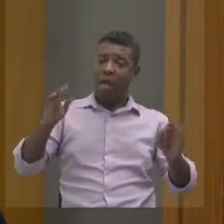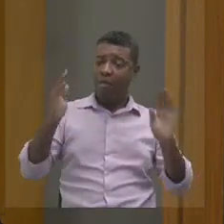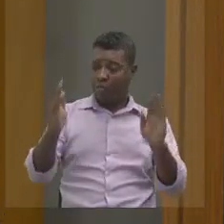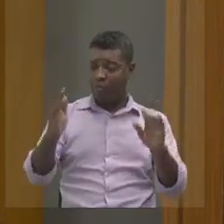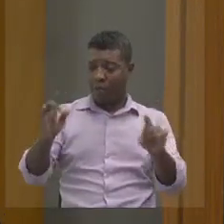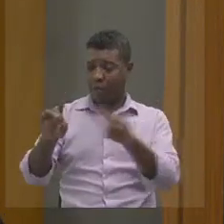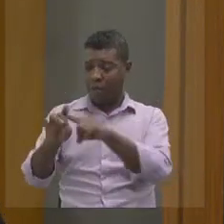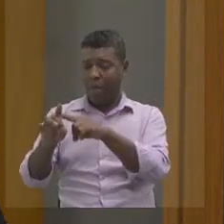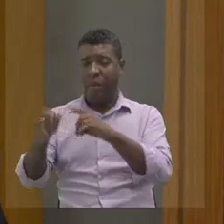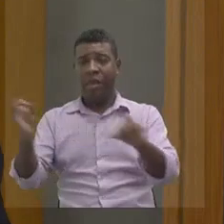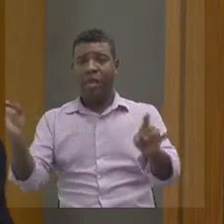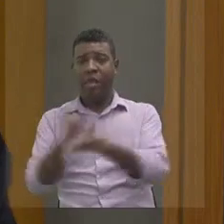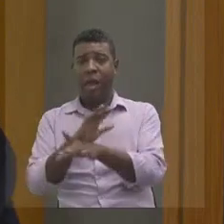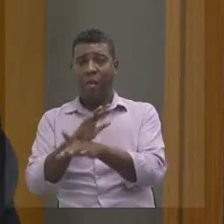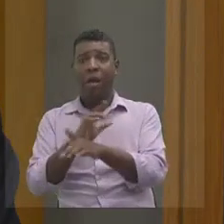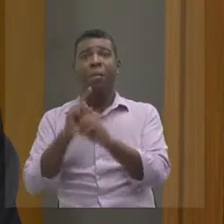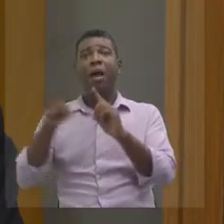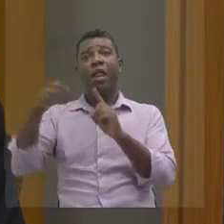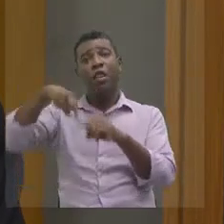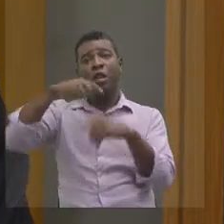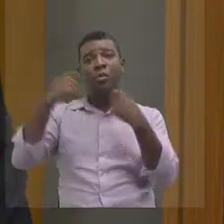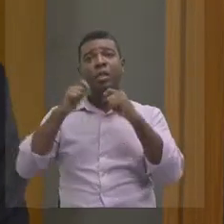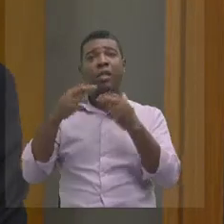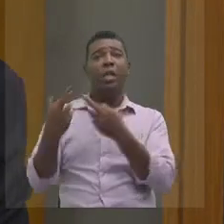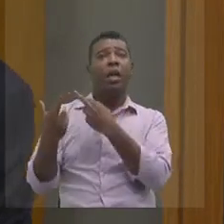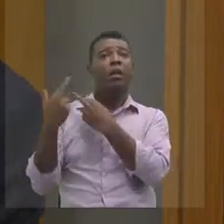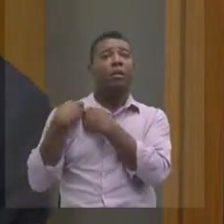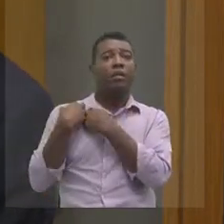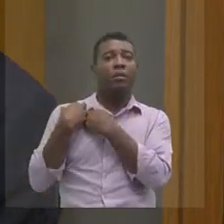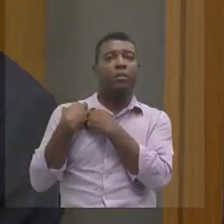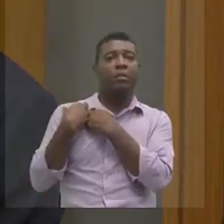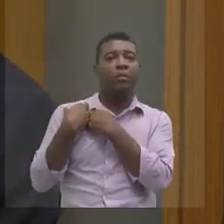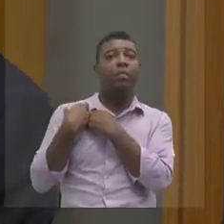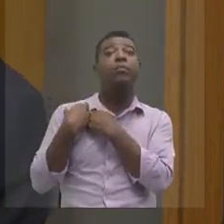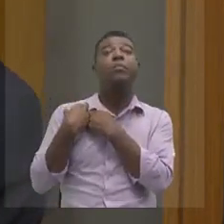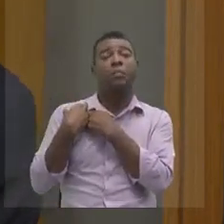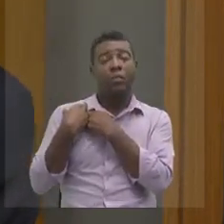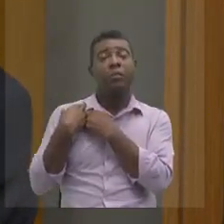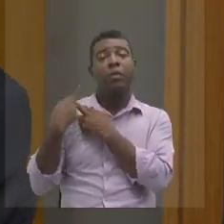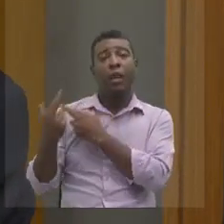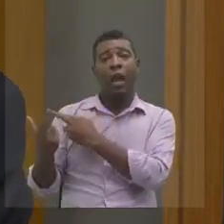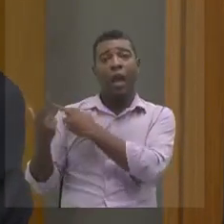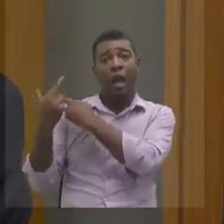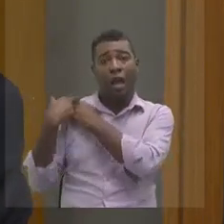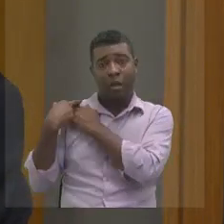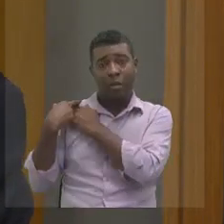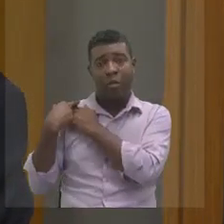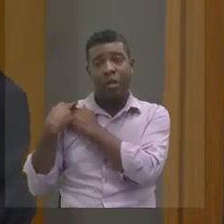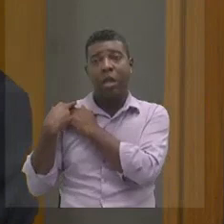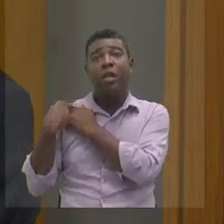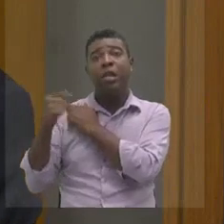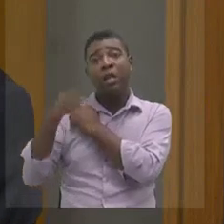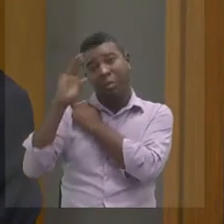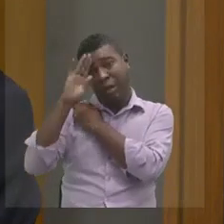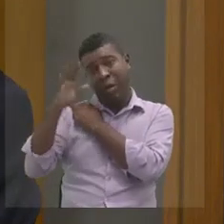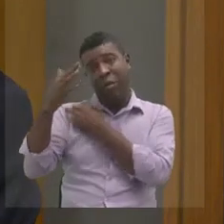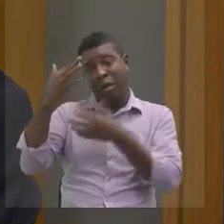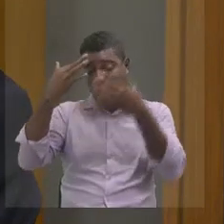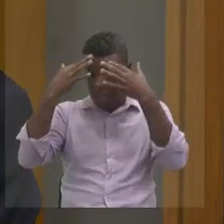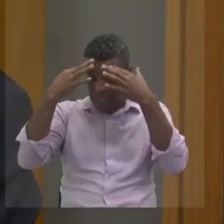responsabilidade e sobretudo Sobretudo o discernimento